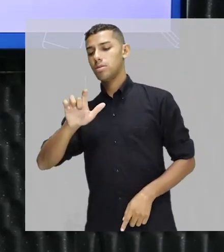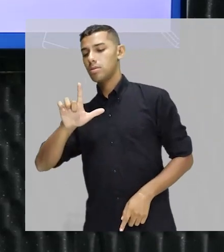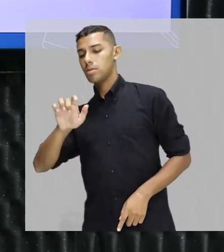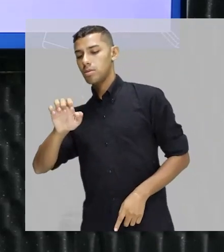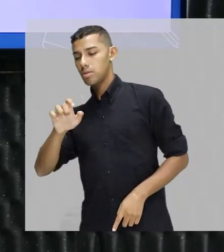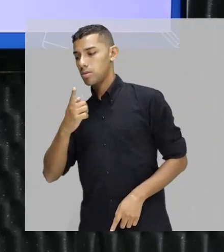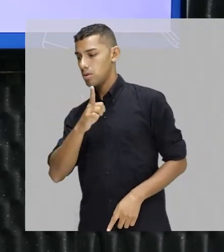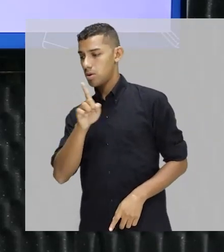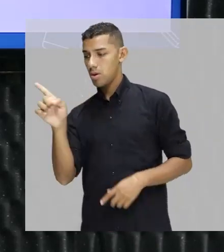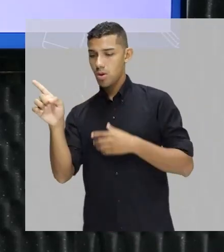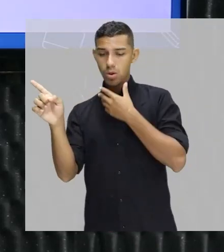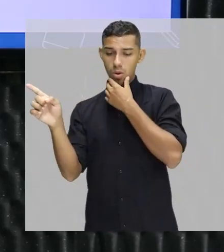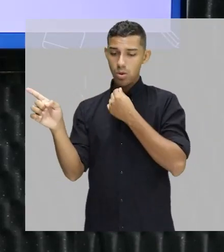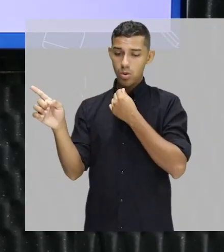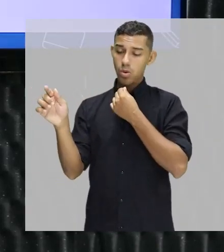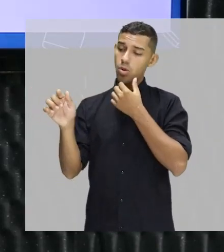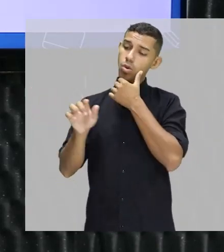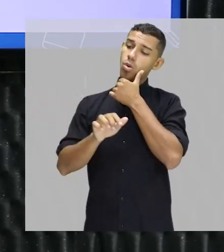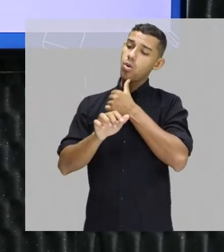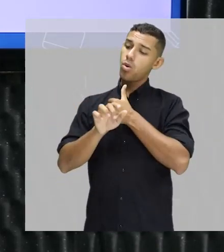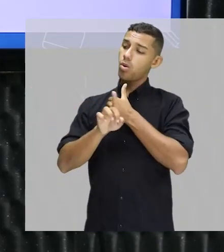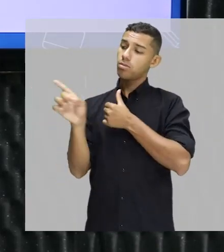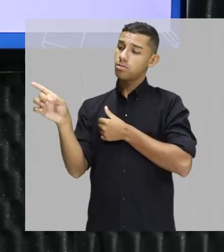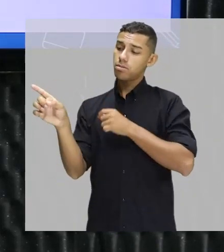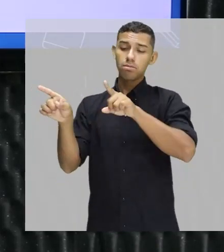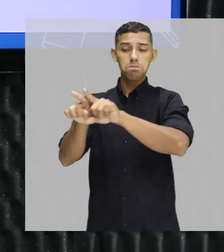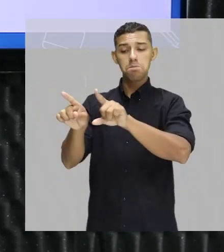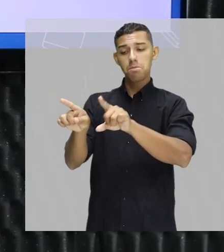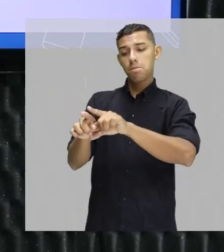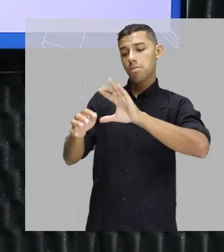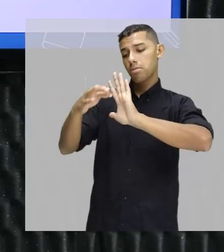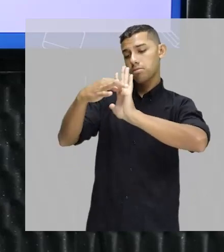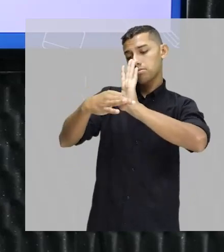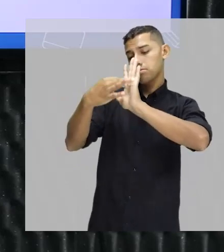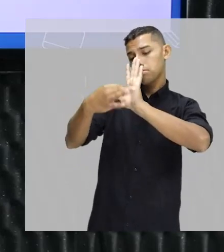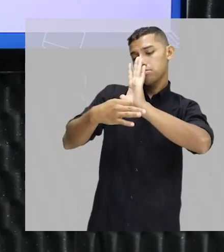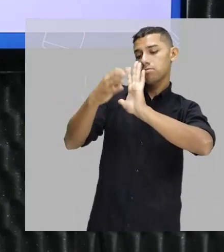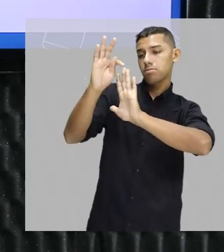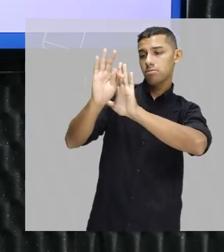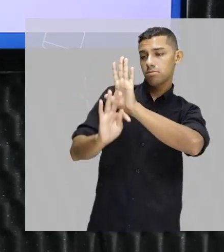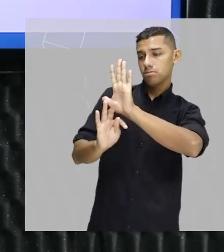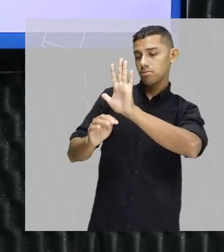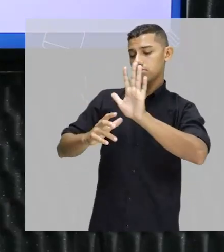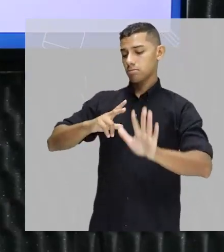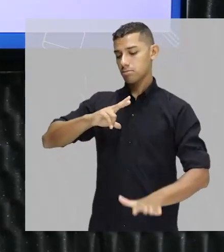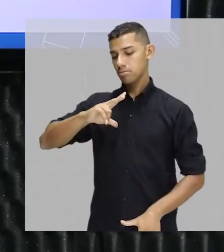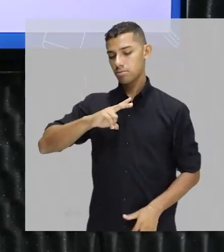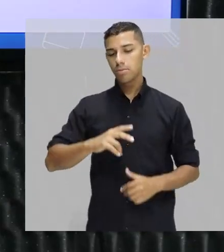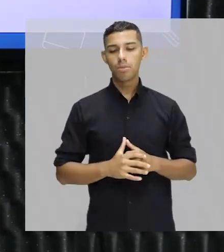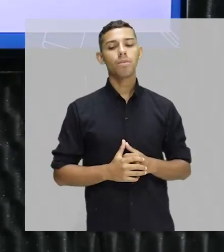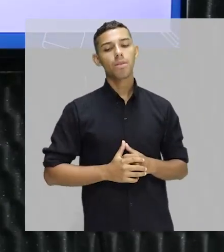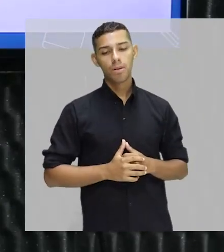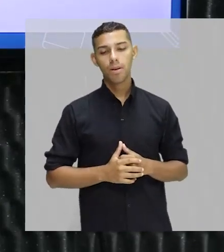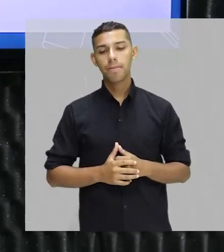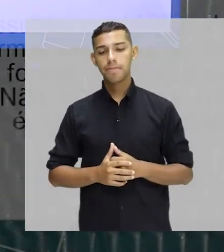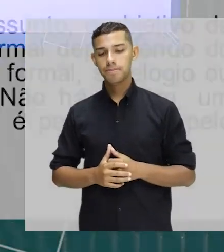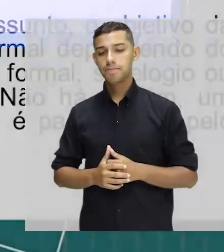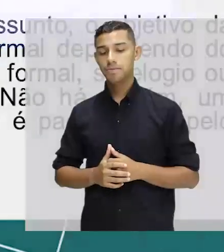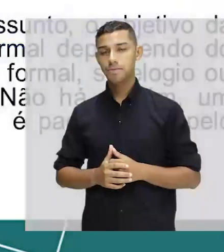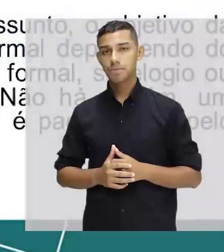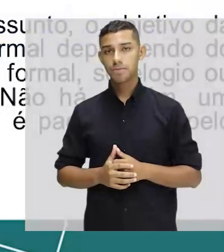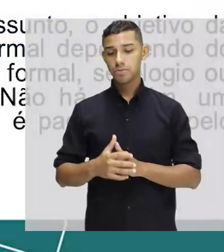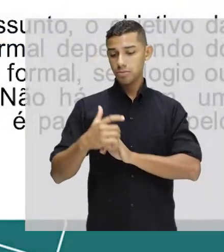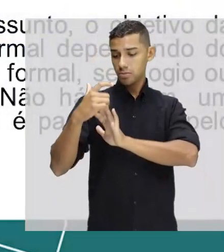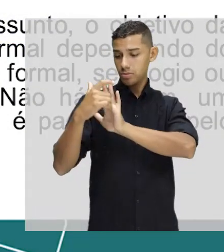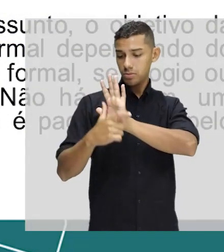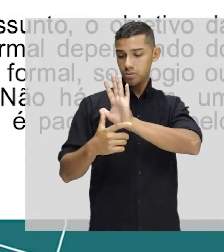pessoa. Mas é mais comum que venha em primeira, já que é um texto opinativo, é um texto pessoal. Carta do